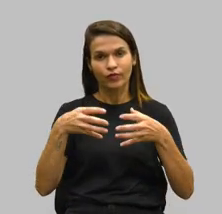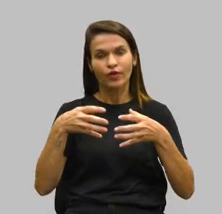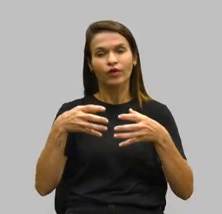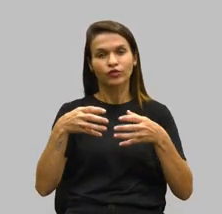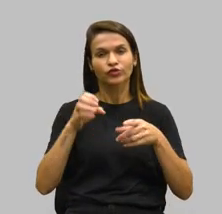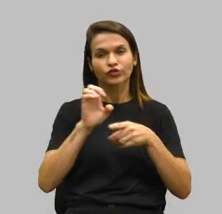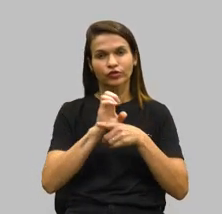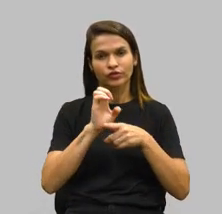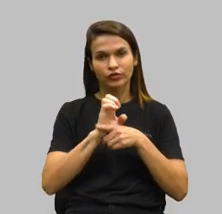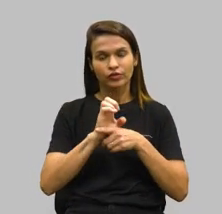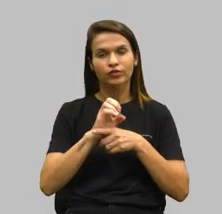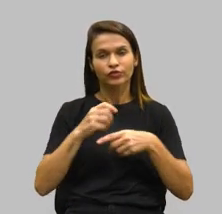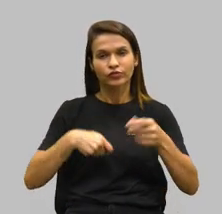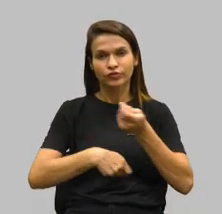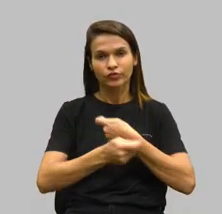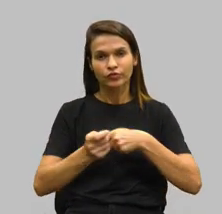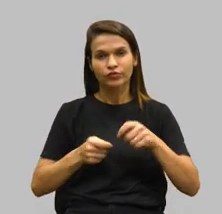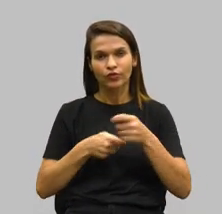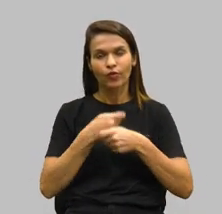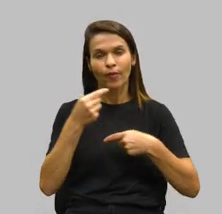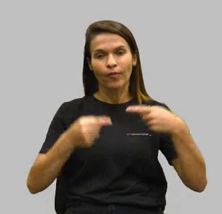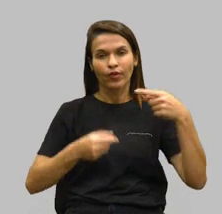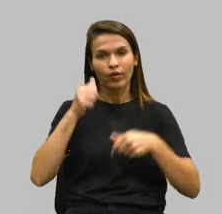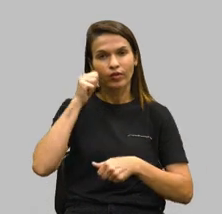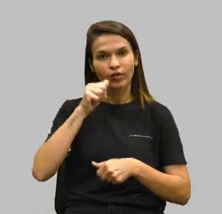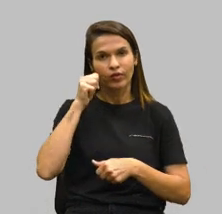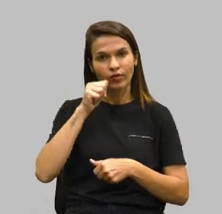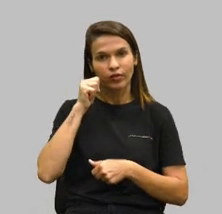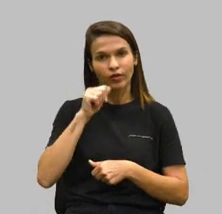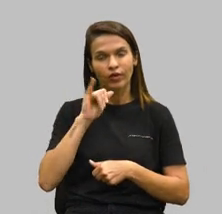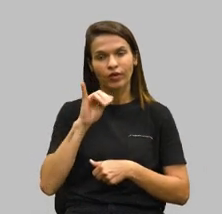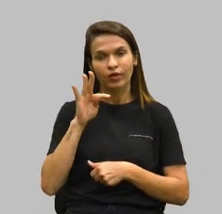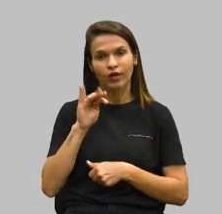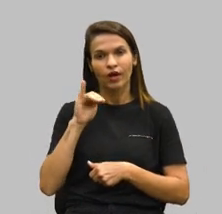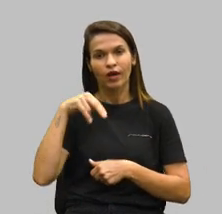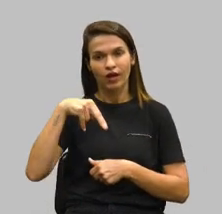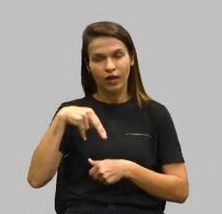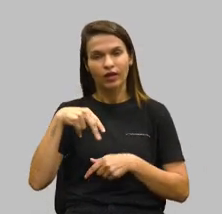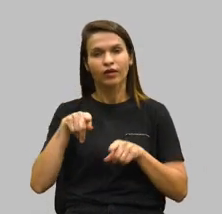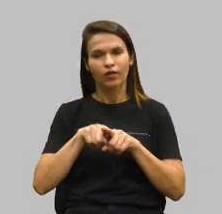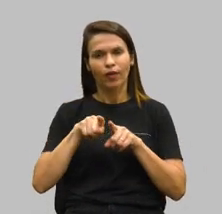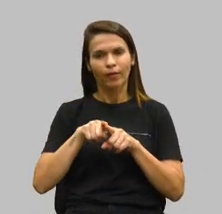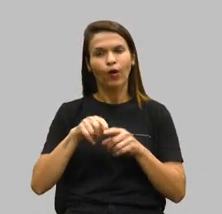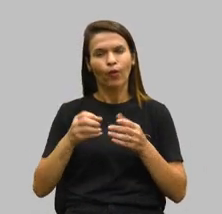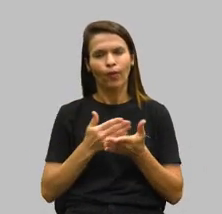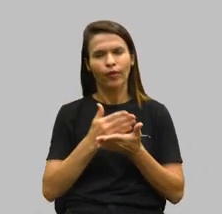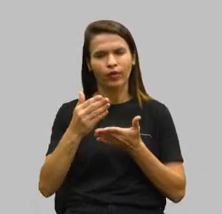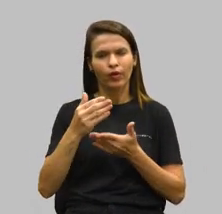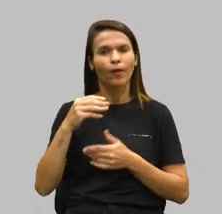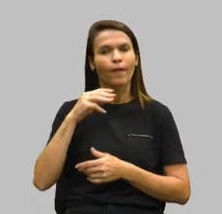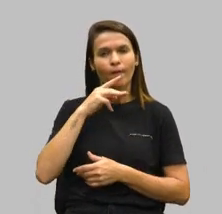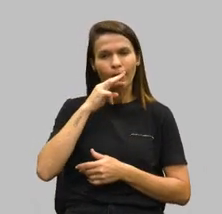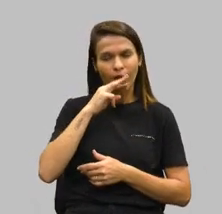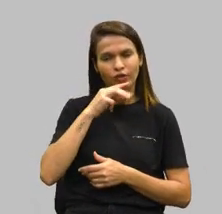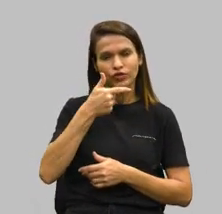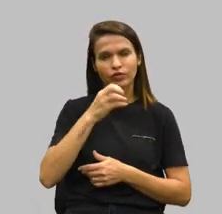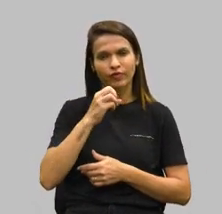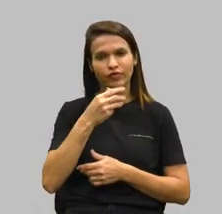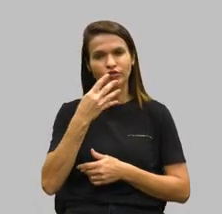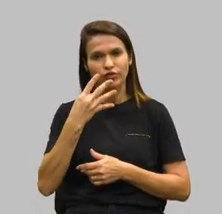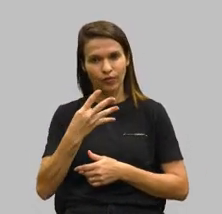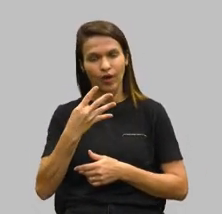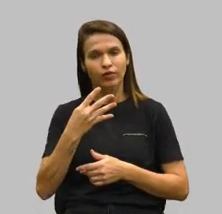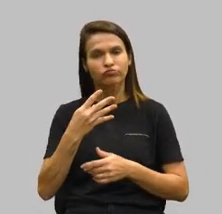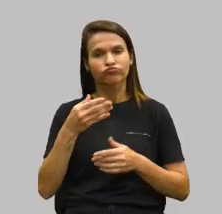organismos de políticas para mulheres as opms instal também em março de 2024 com a presença do ministério das mulheres